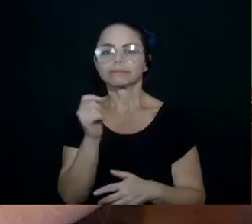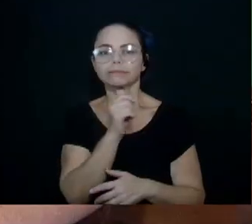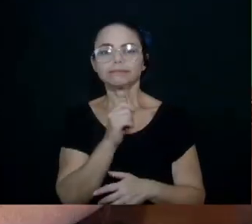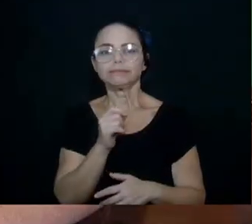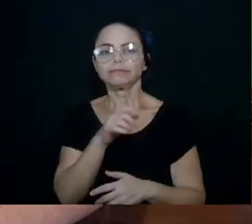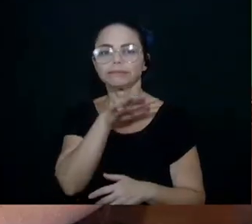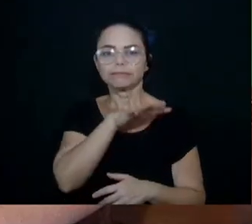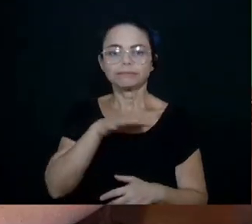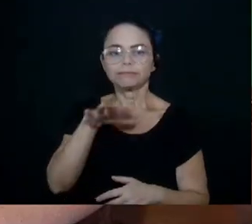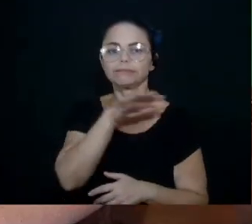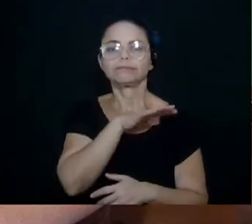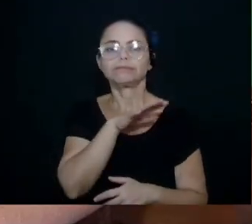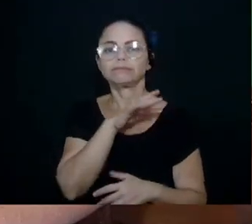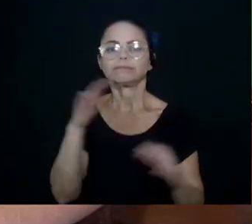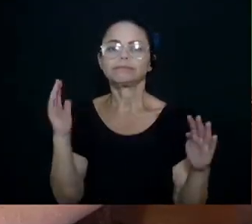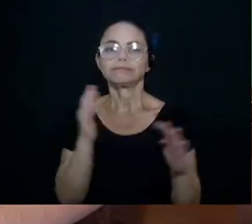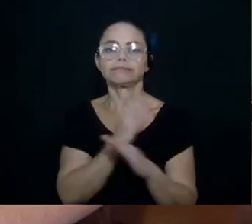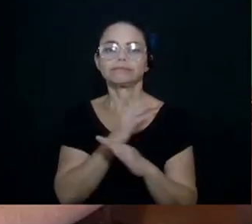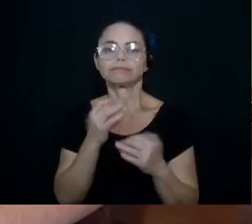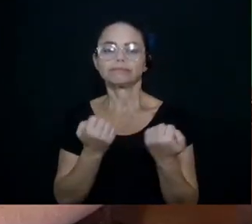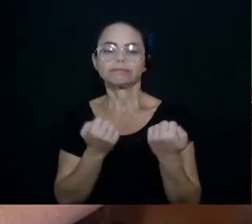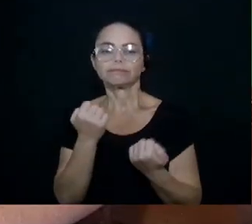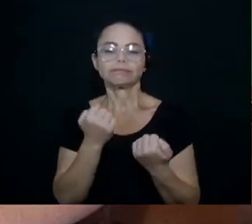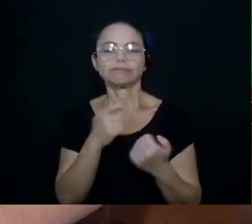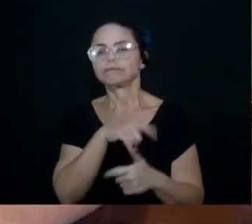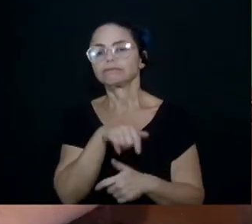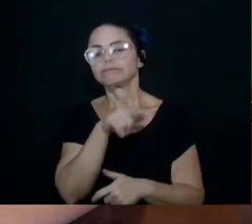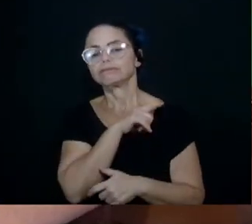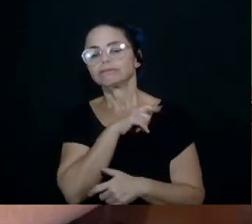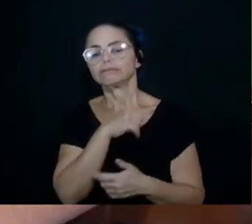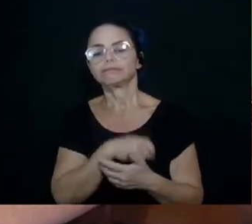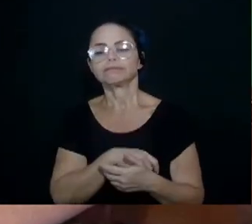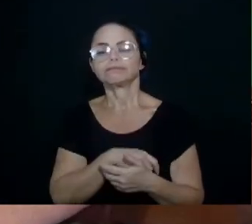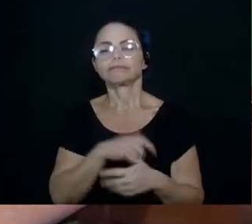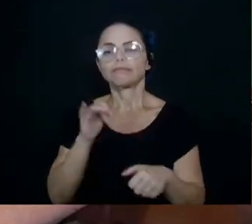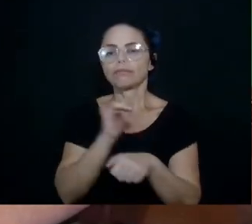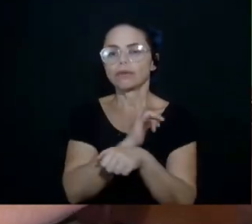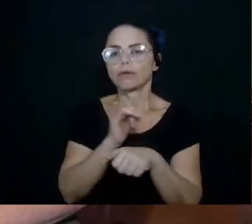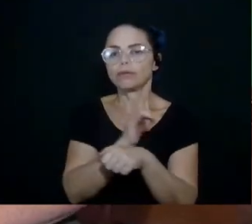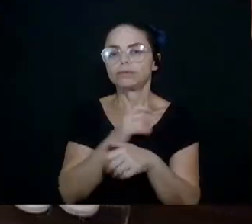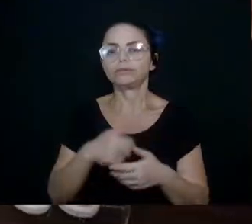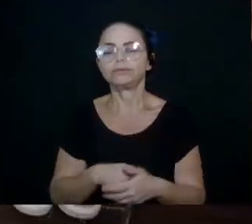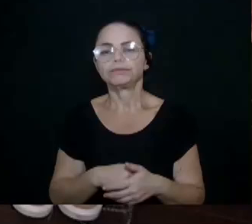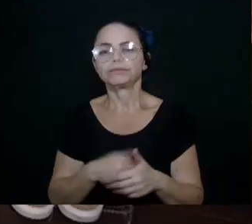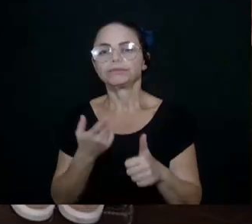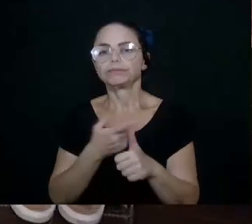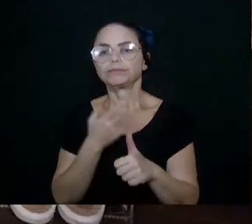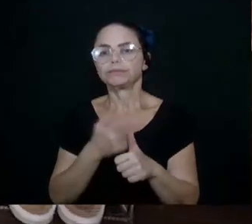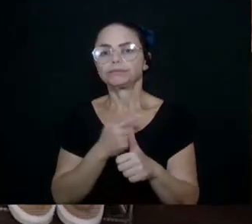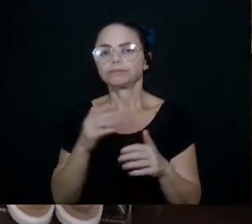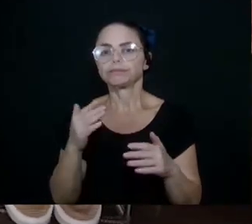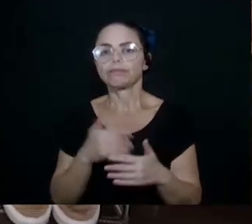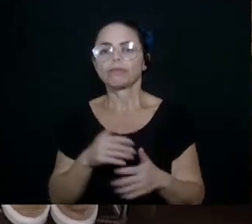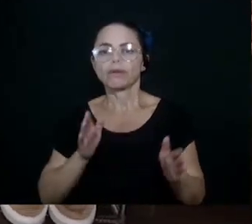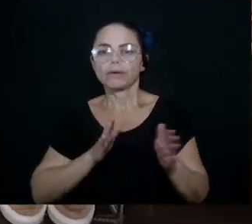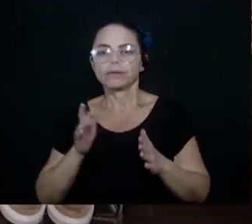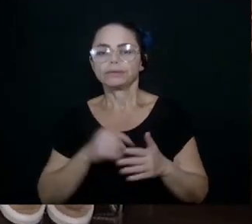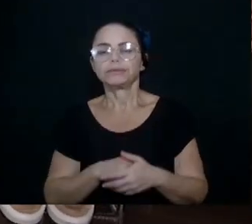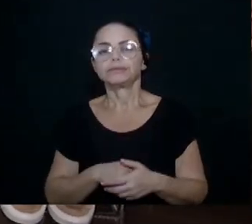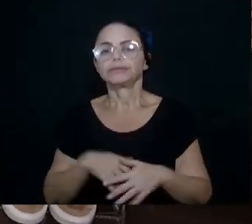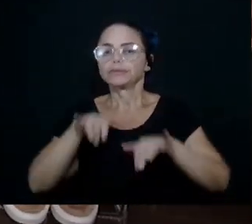Quem transita por aqui? Qual foi essa estratégia? Bom, primeiro momento foi as mídias